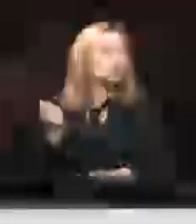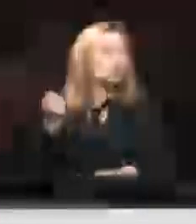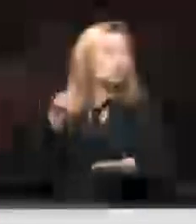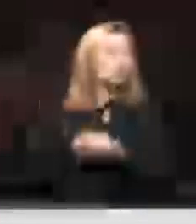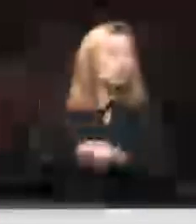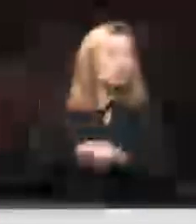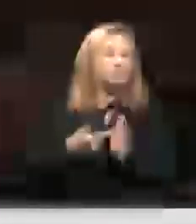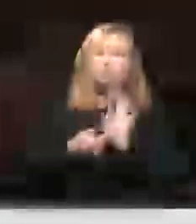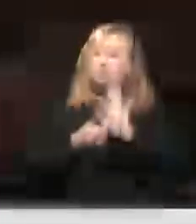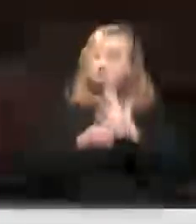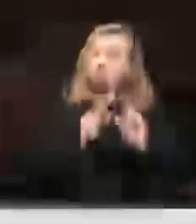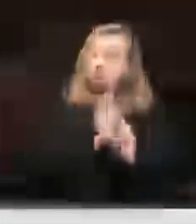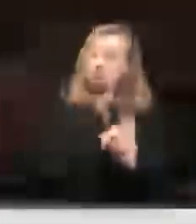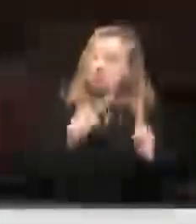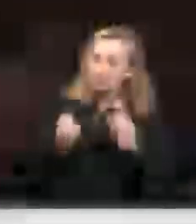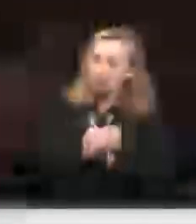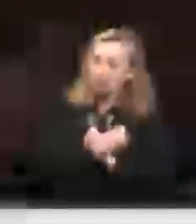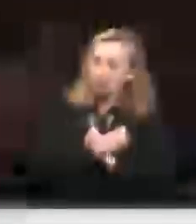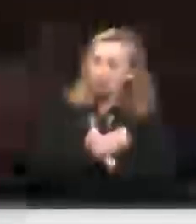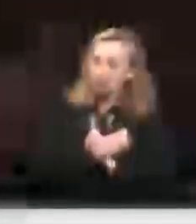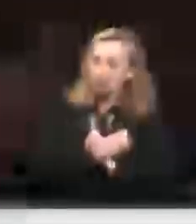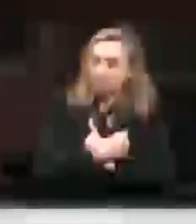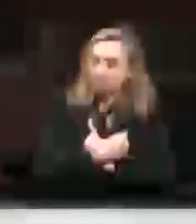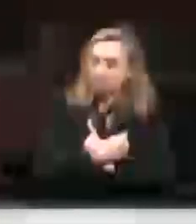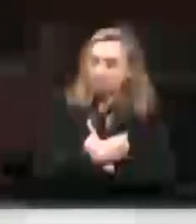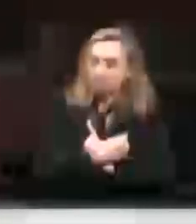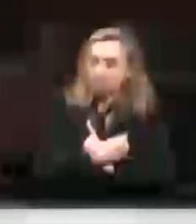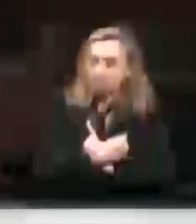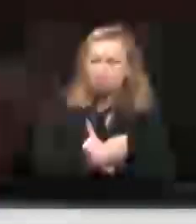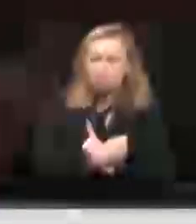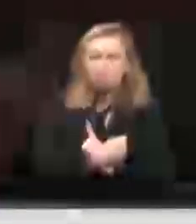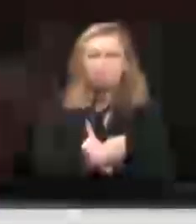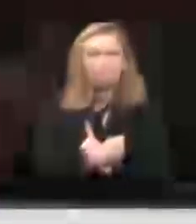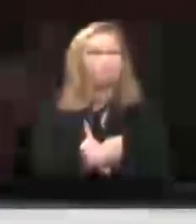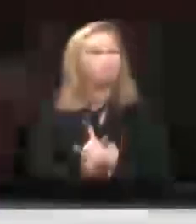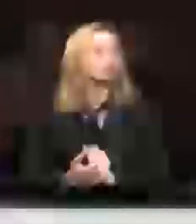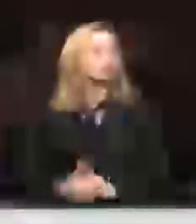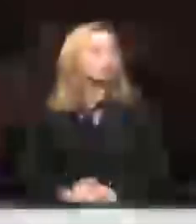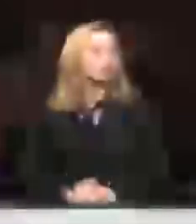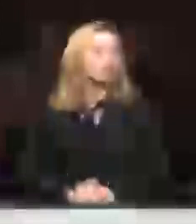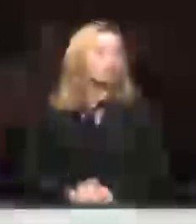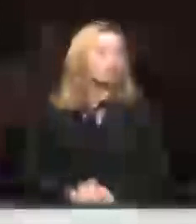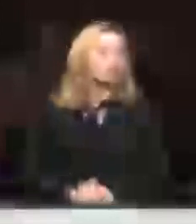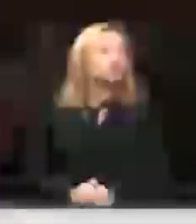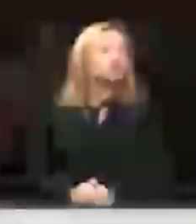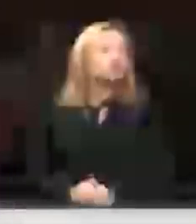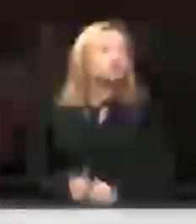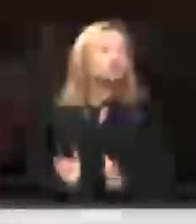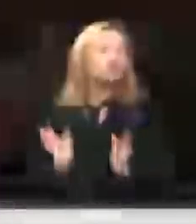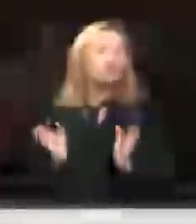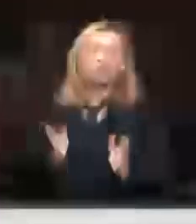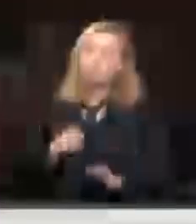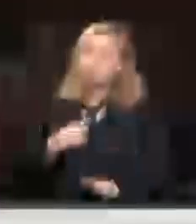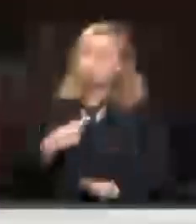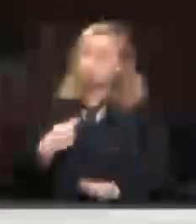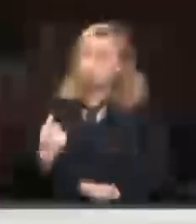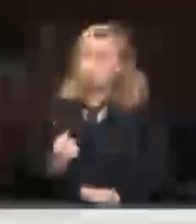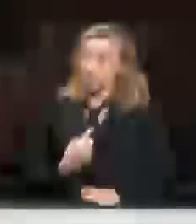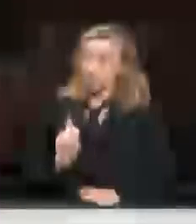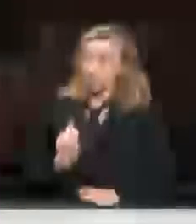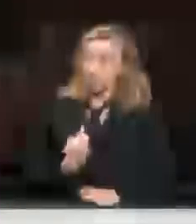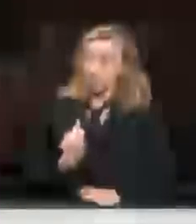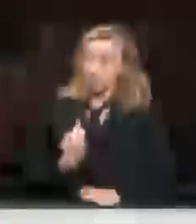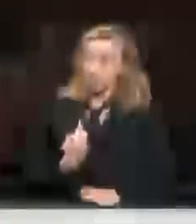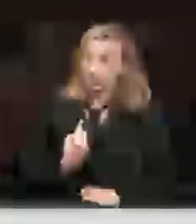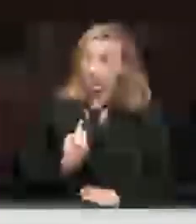apresentado à sociedade, a agenda, deputado Waldeck, que foi apresentada à sociedade. E aí cabe a nossa trincheira de oposição